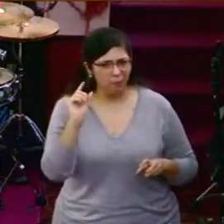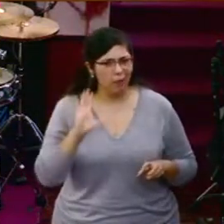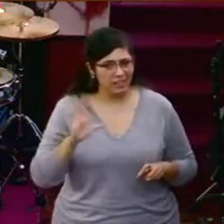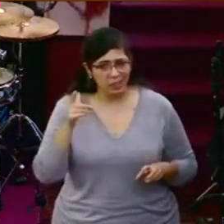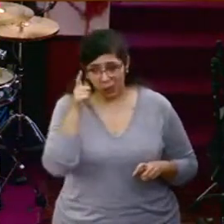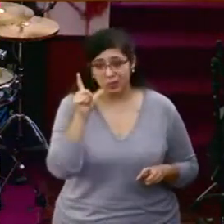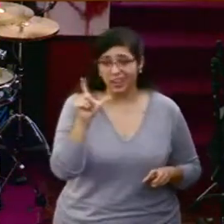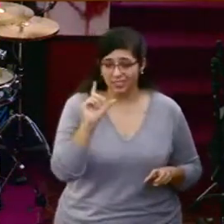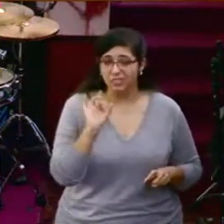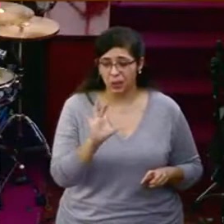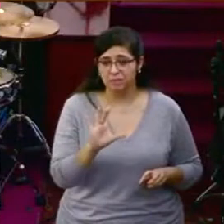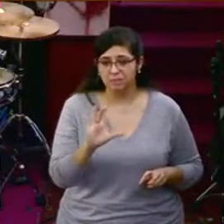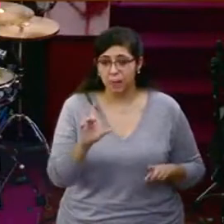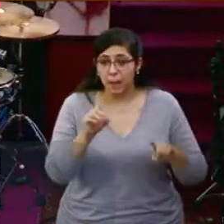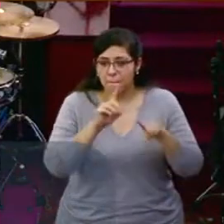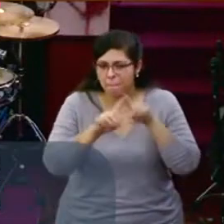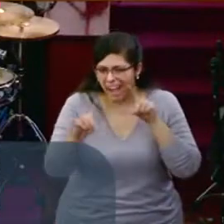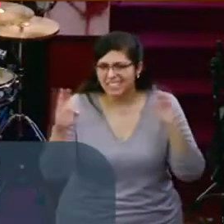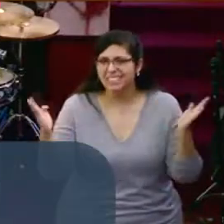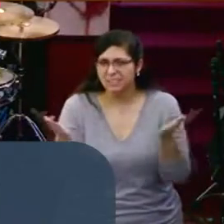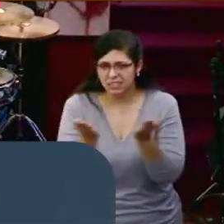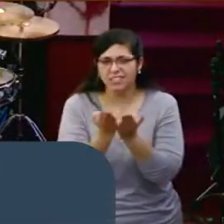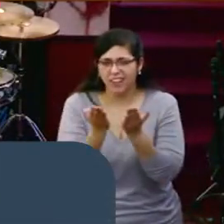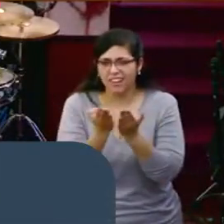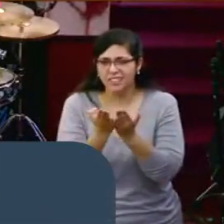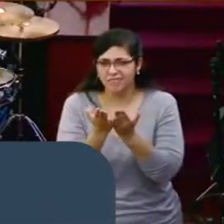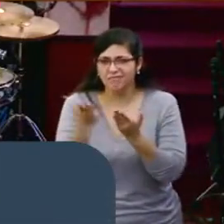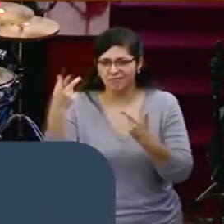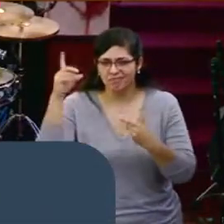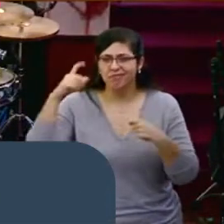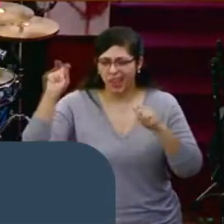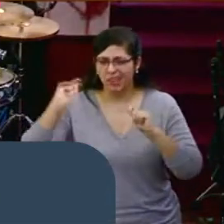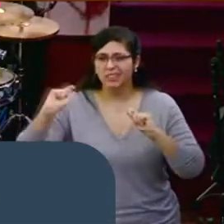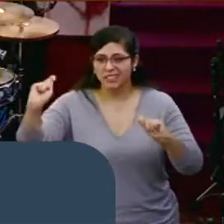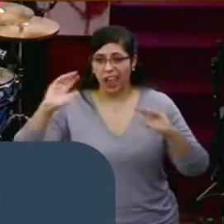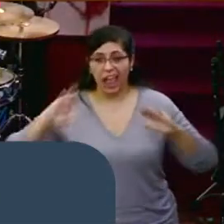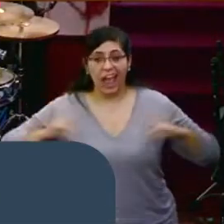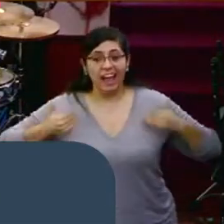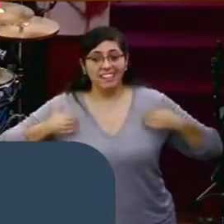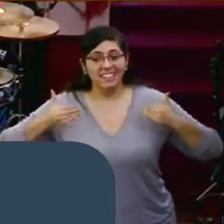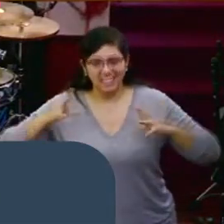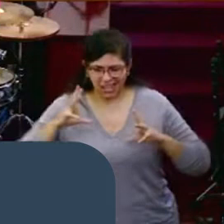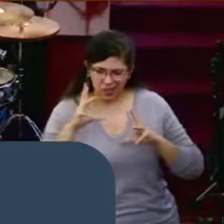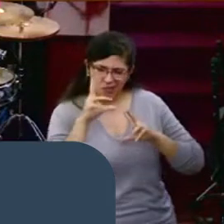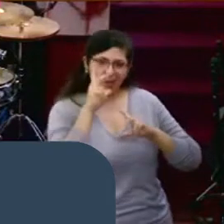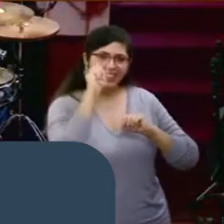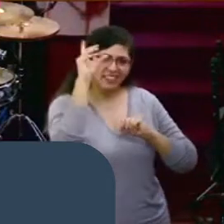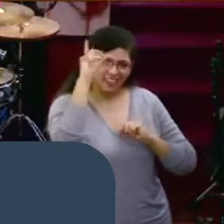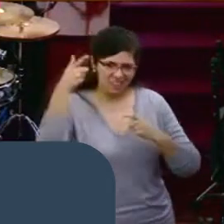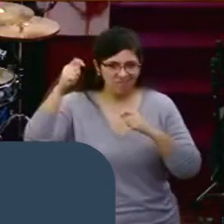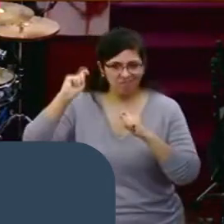cristãos foi dado uma condição especial de alegria e de força